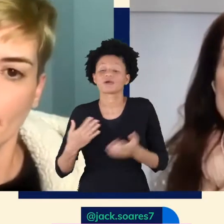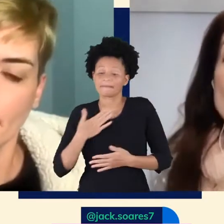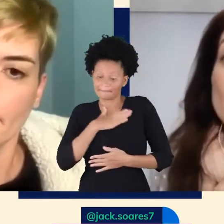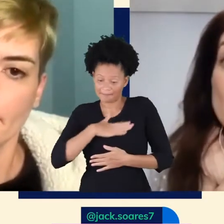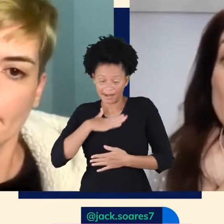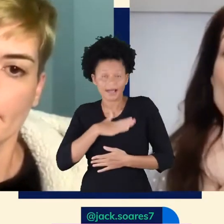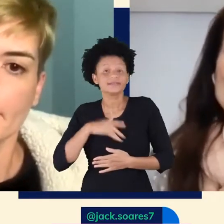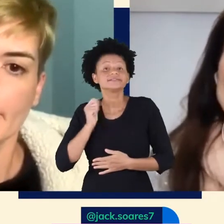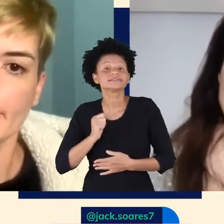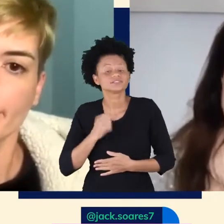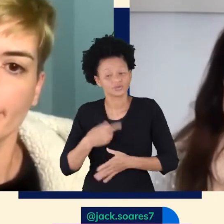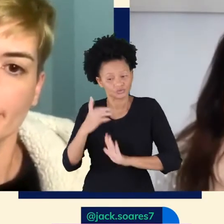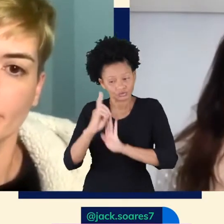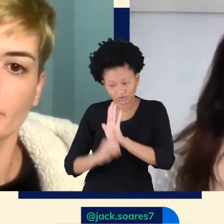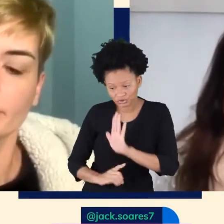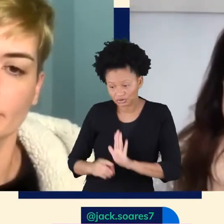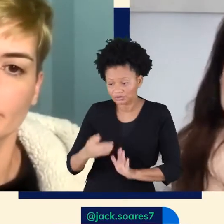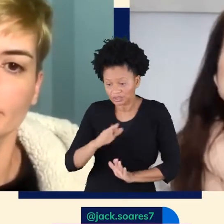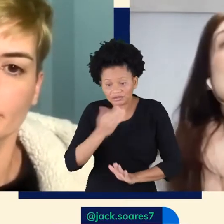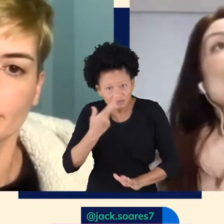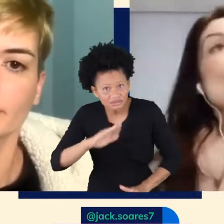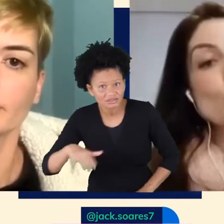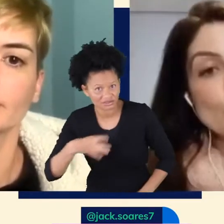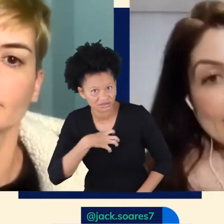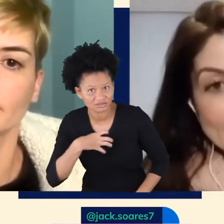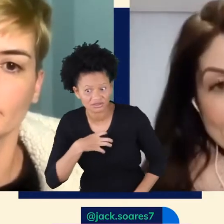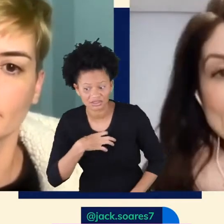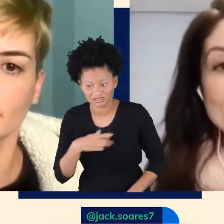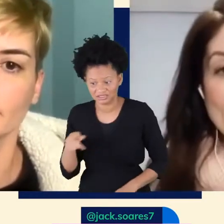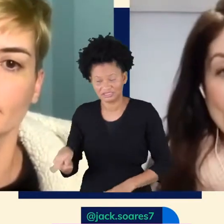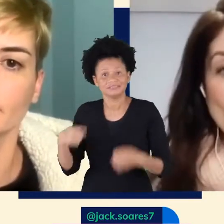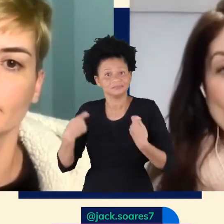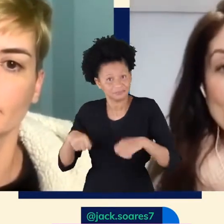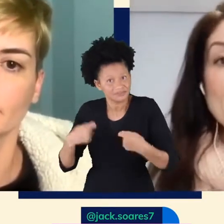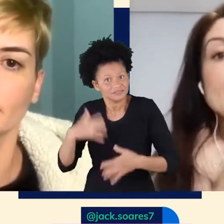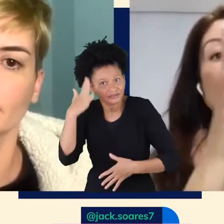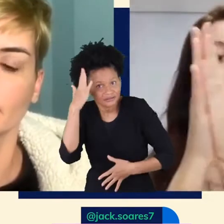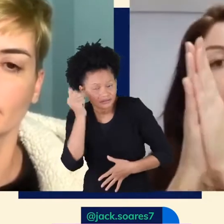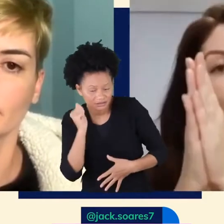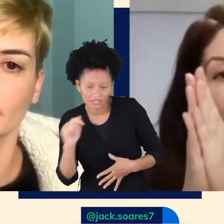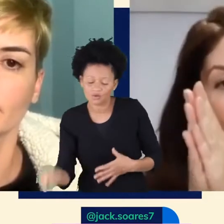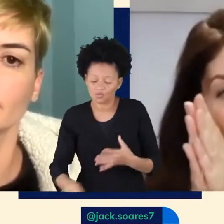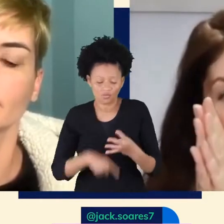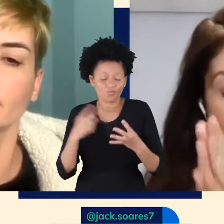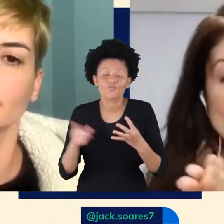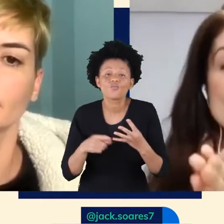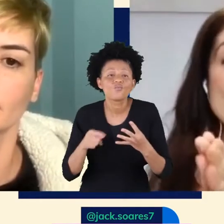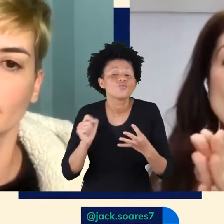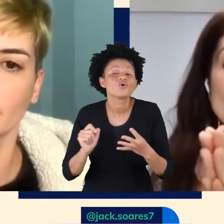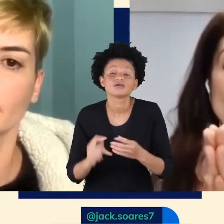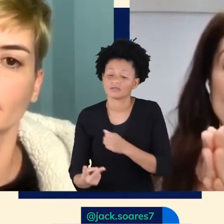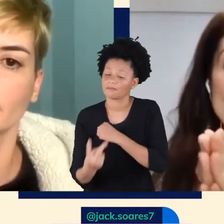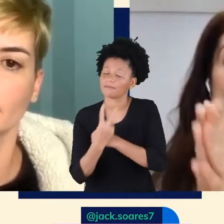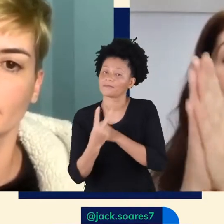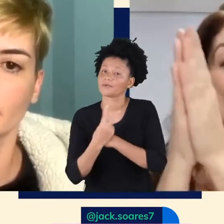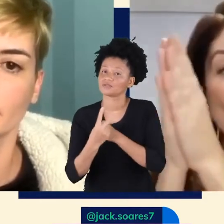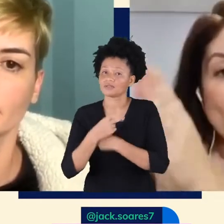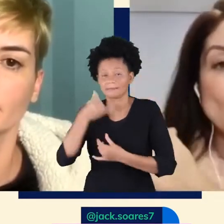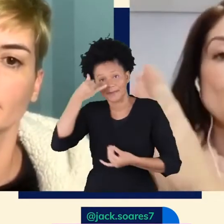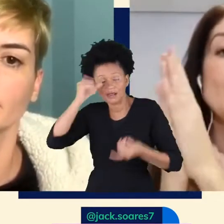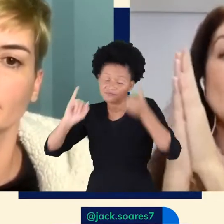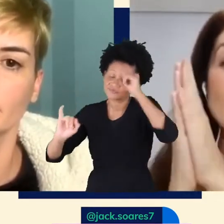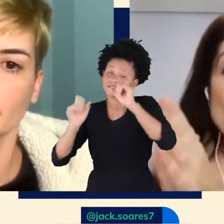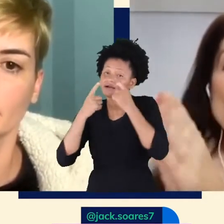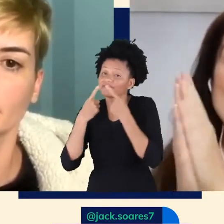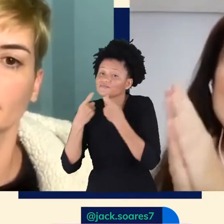de prazer? Primeiro, porque é um direito. Segundo, porque eles sentem. Terceiro, porque eles precisam saber os limites. E